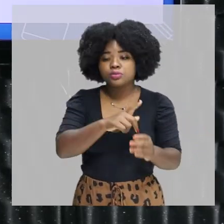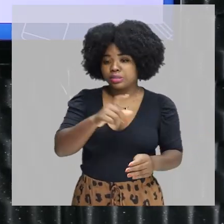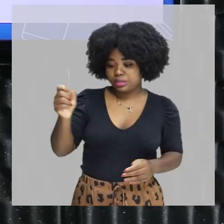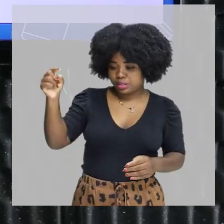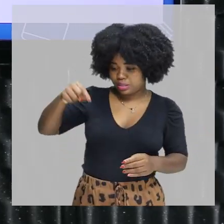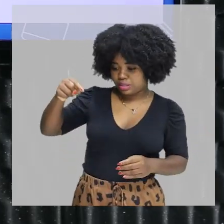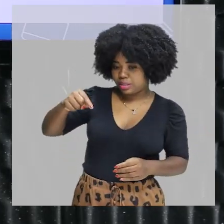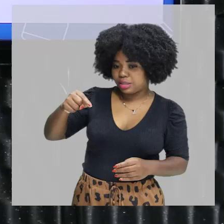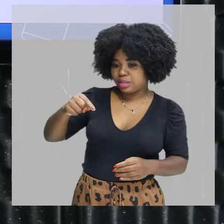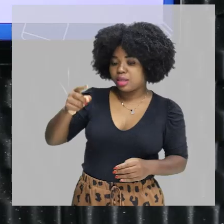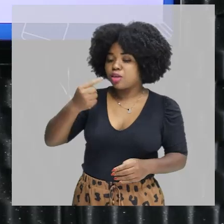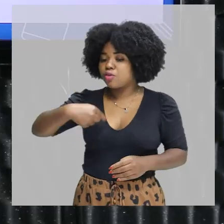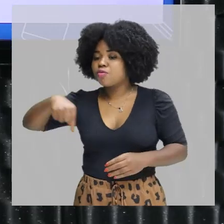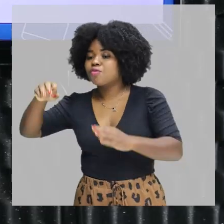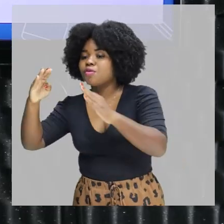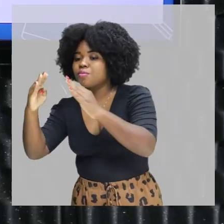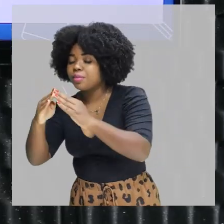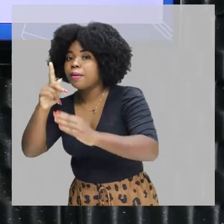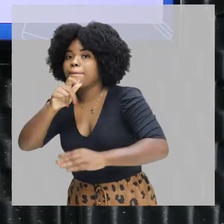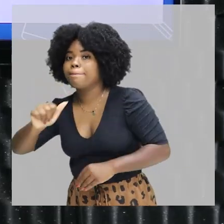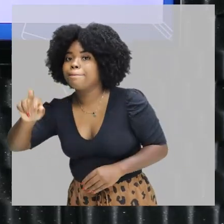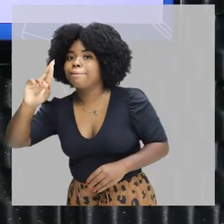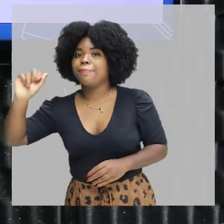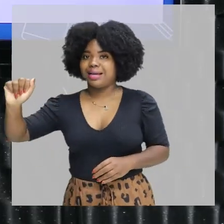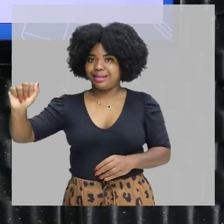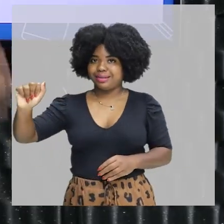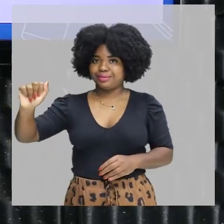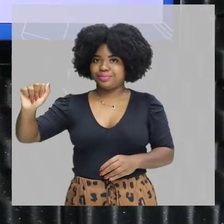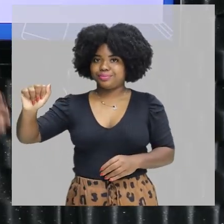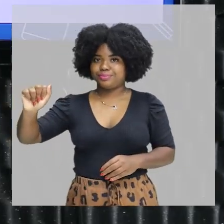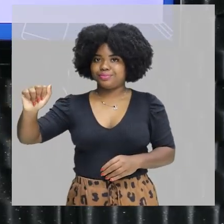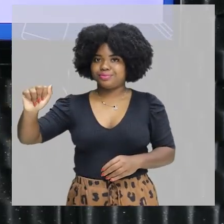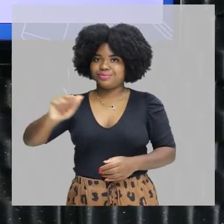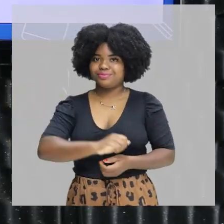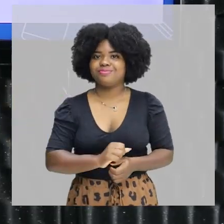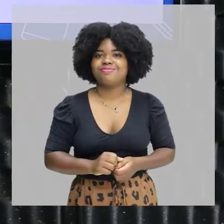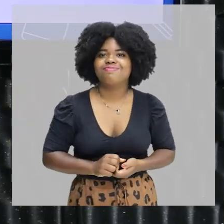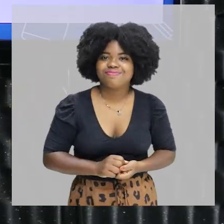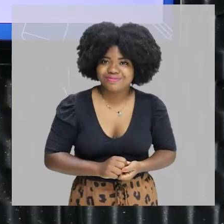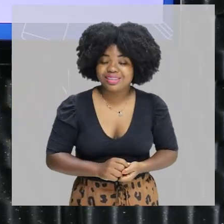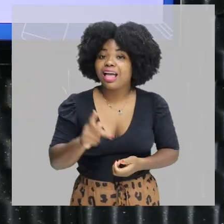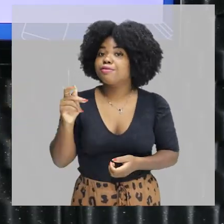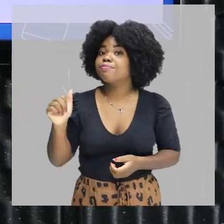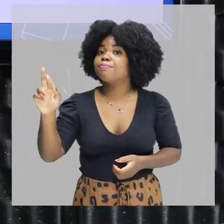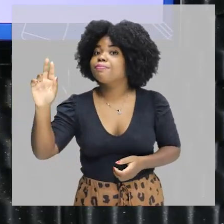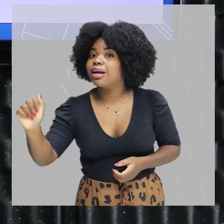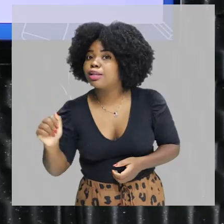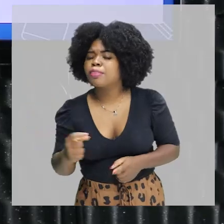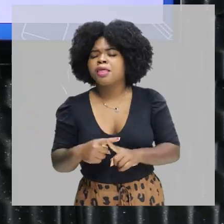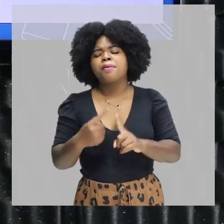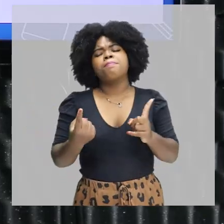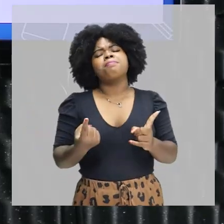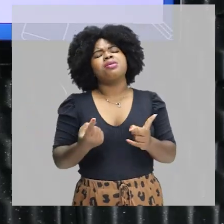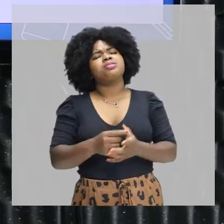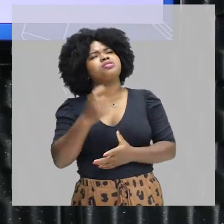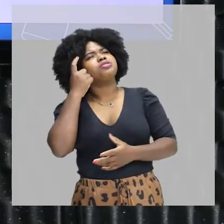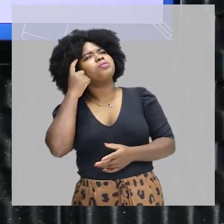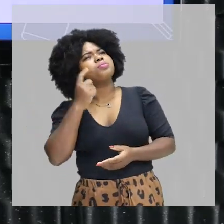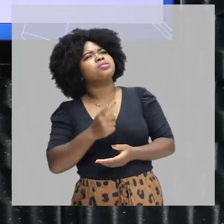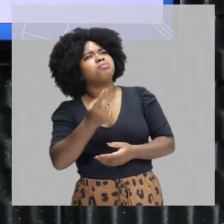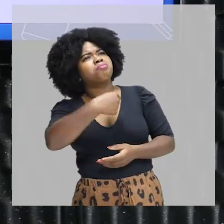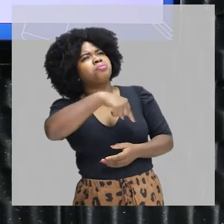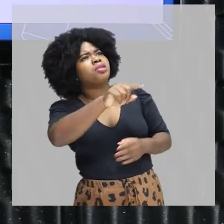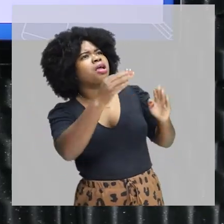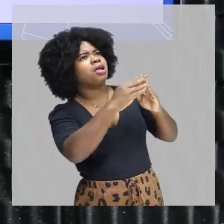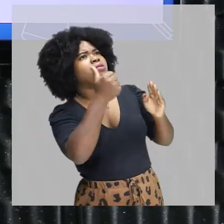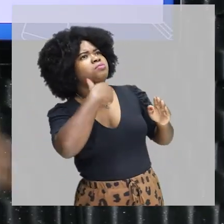vou para casa, ou seja, eu vou para minha casa e pretendo ficar o resto do dia sem sair. Aí eu vou para. Mas se eu decidir ir à casa da minha